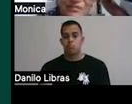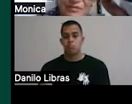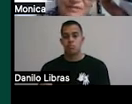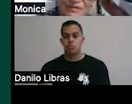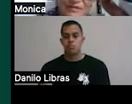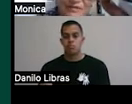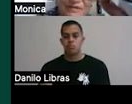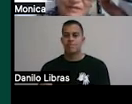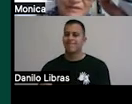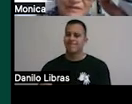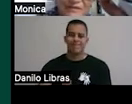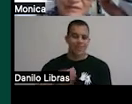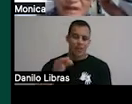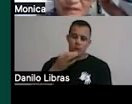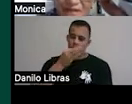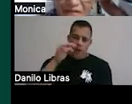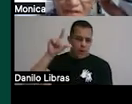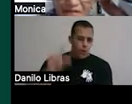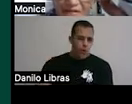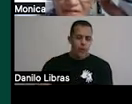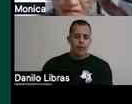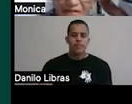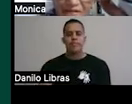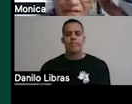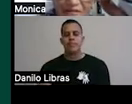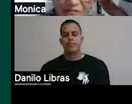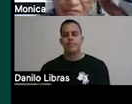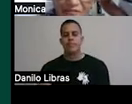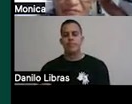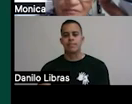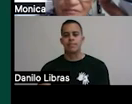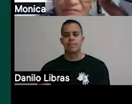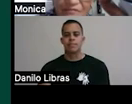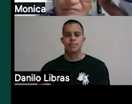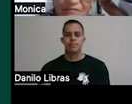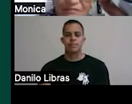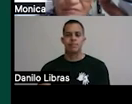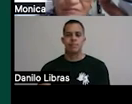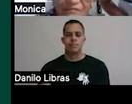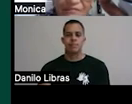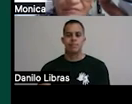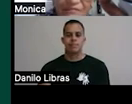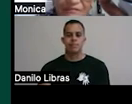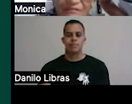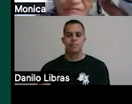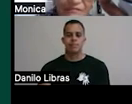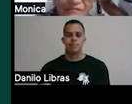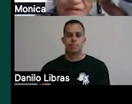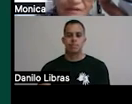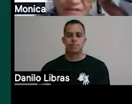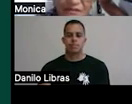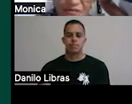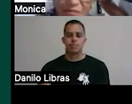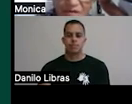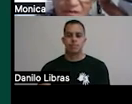Tem, mas bem baixinho. É? E... Aí tem o som, mas tá bem baixinho.